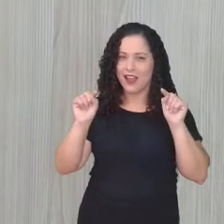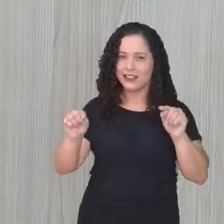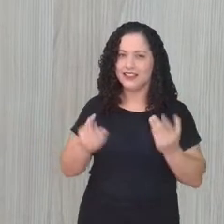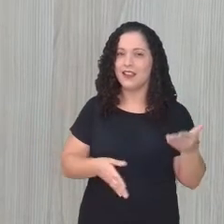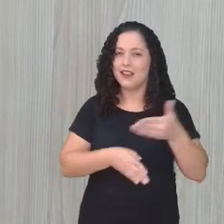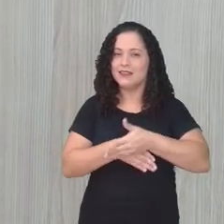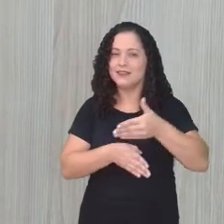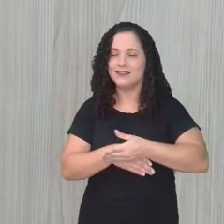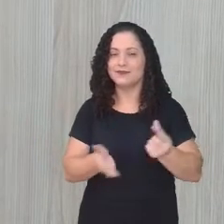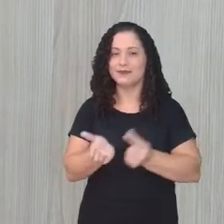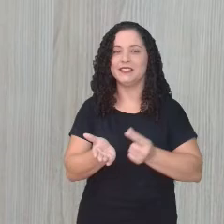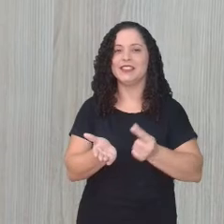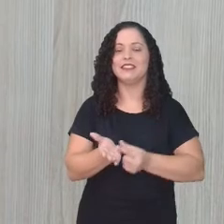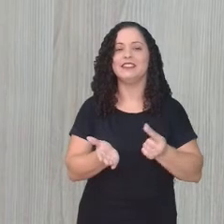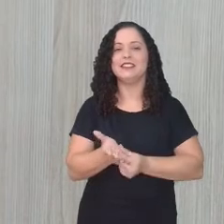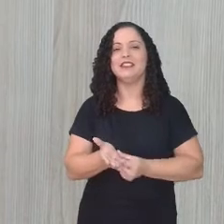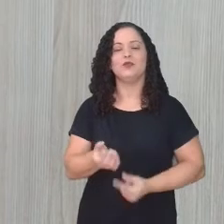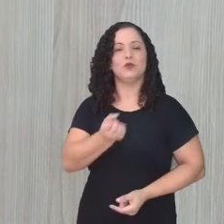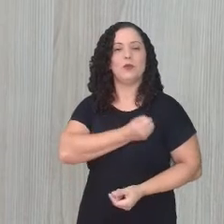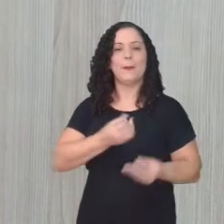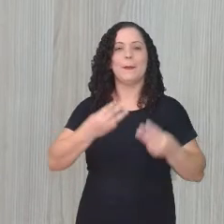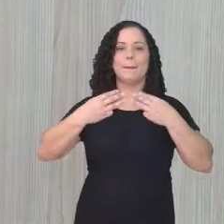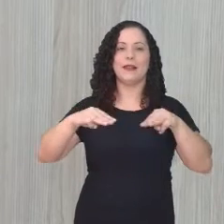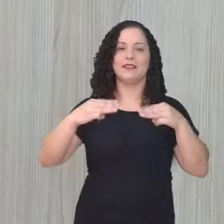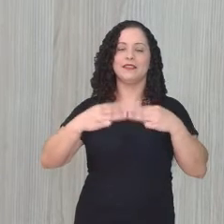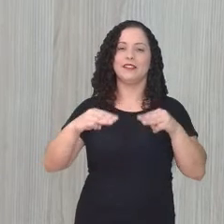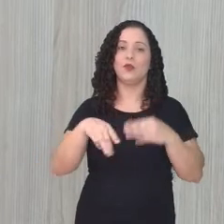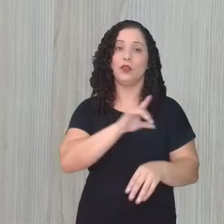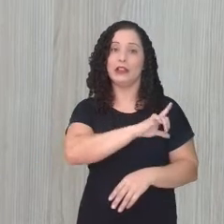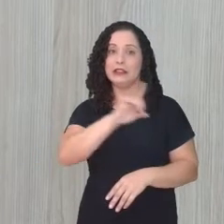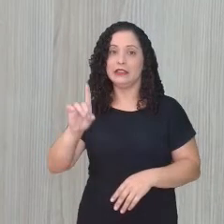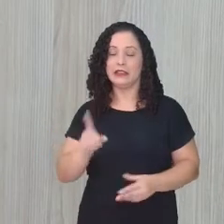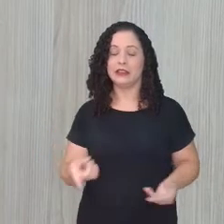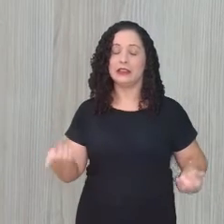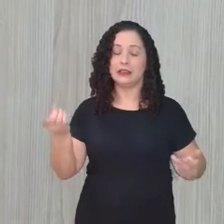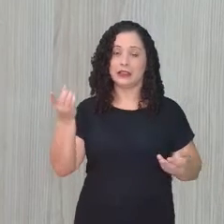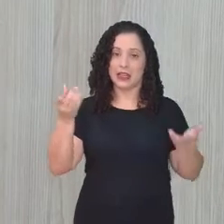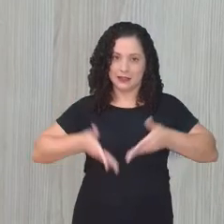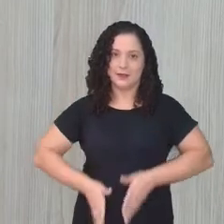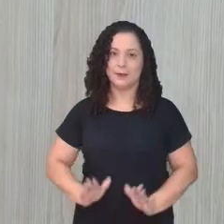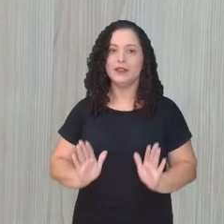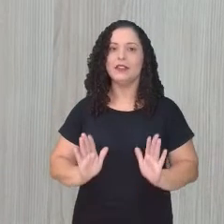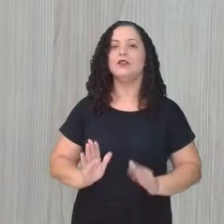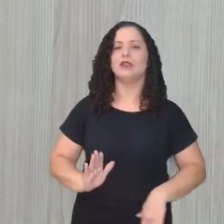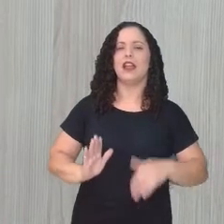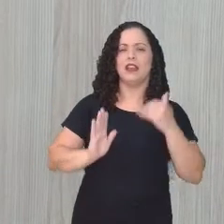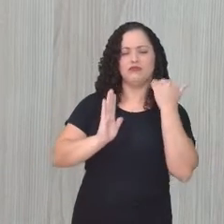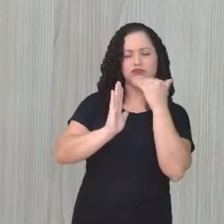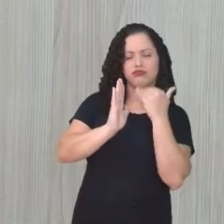conectem no app, tá certo? Com o seu número de matrícula, com a sua data de nascimento, para conversar comigo, com a